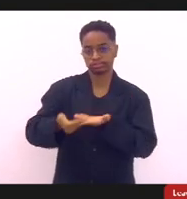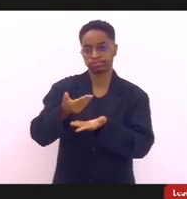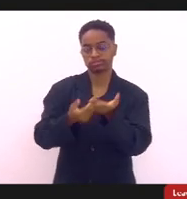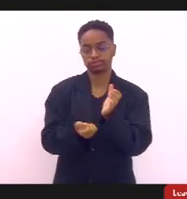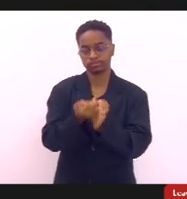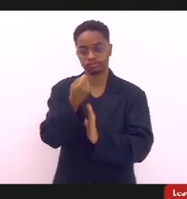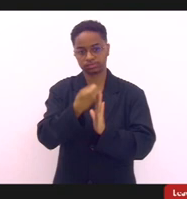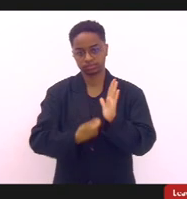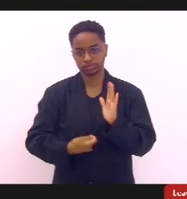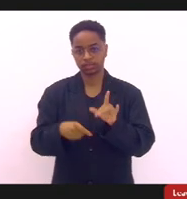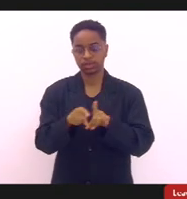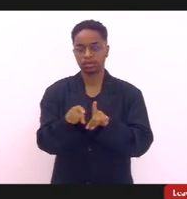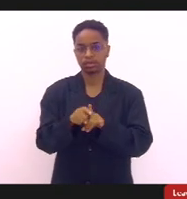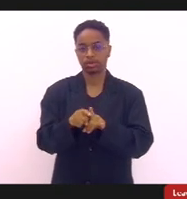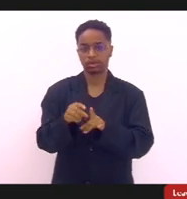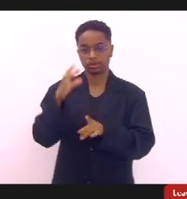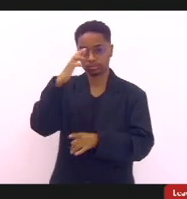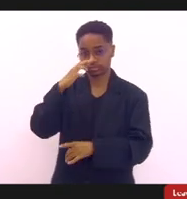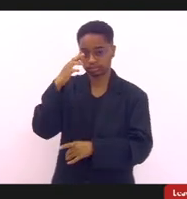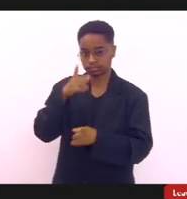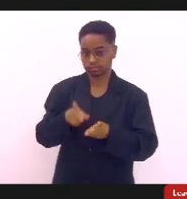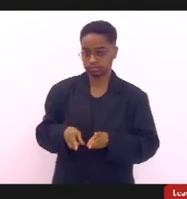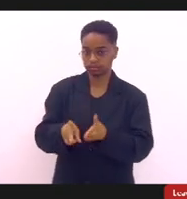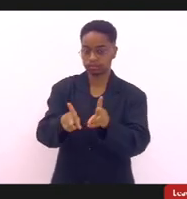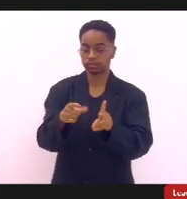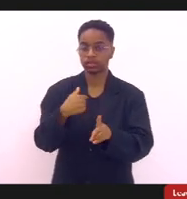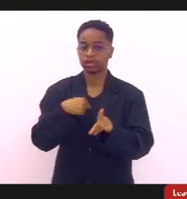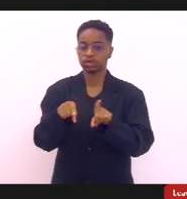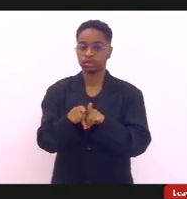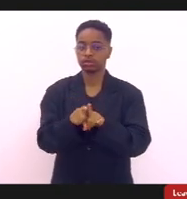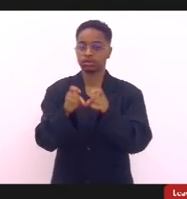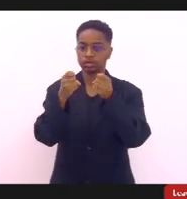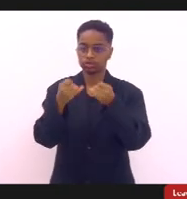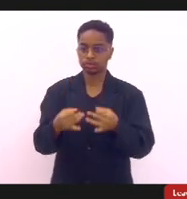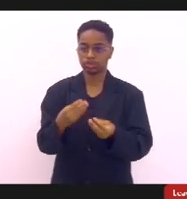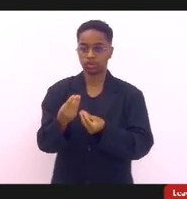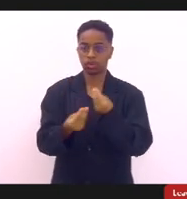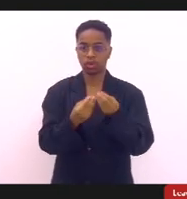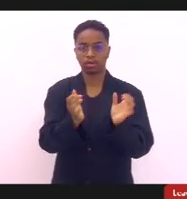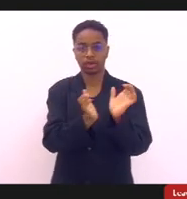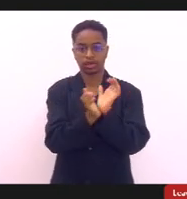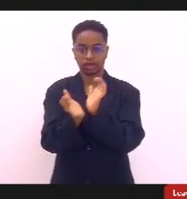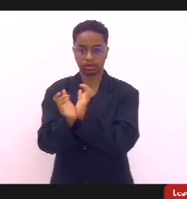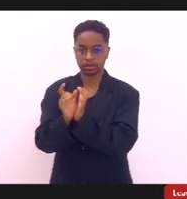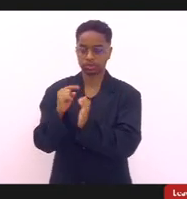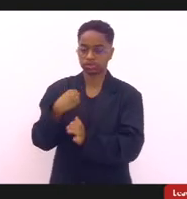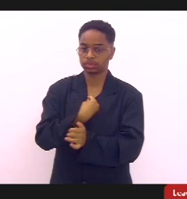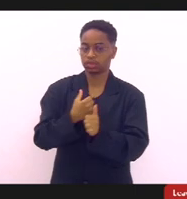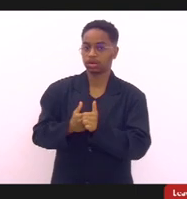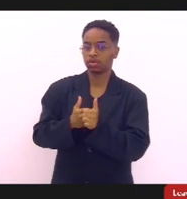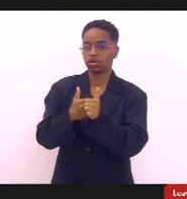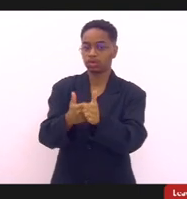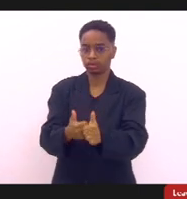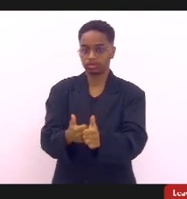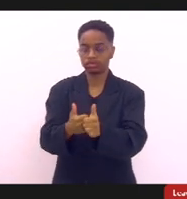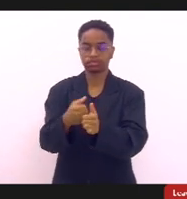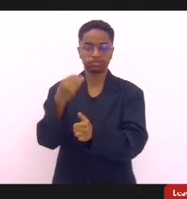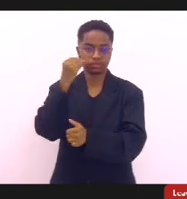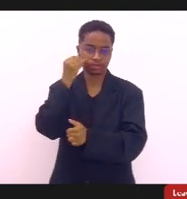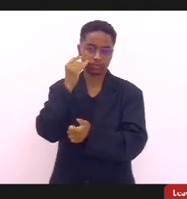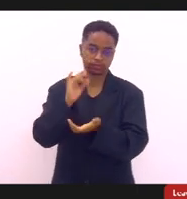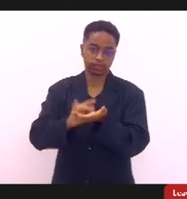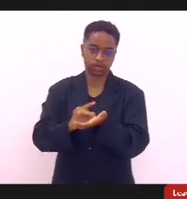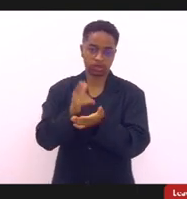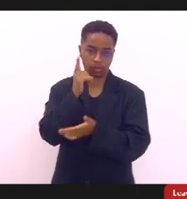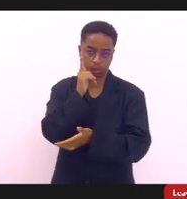monitoramento é contínuo, e aí eu explico através do cofinanciamento como e quem são as equipes que a gente acompanha para que esse monitoramento